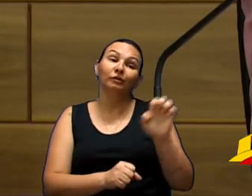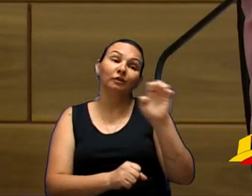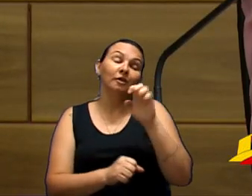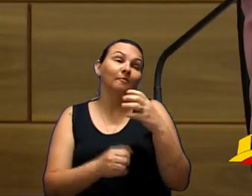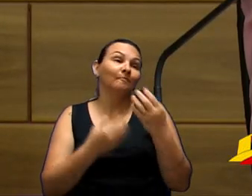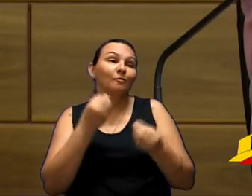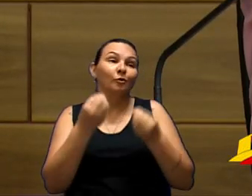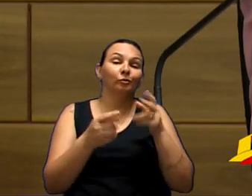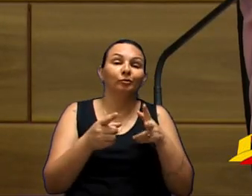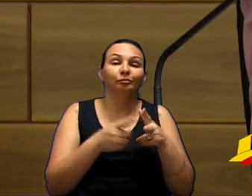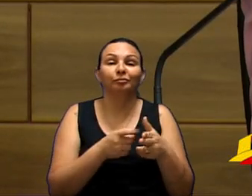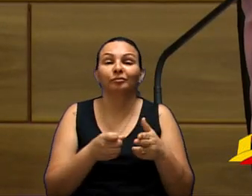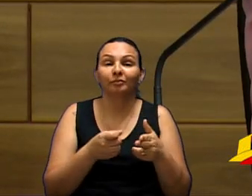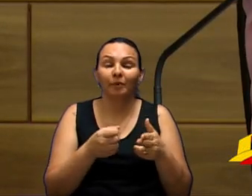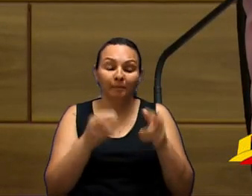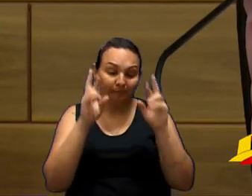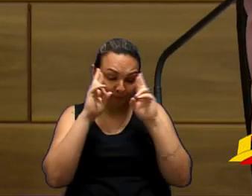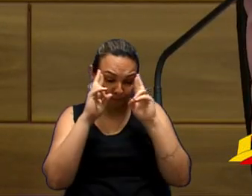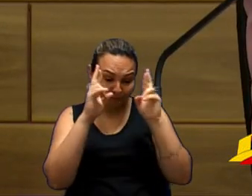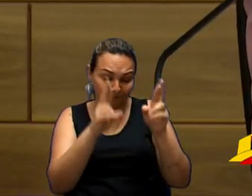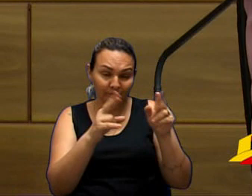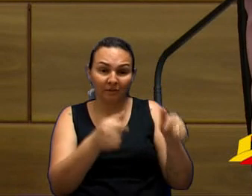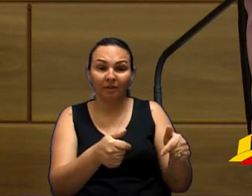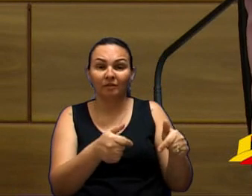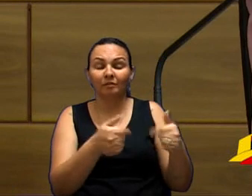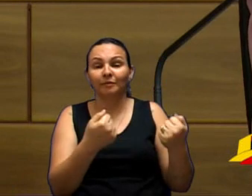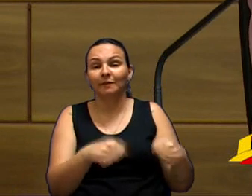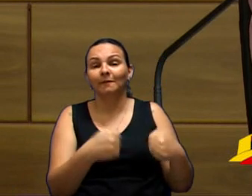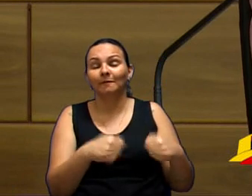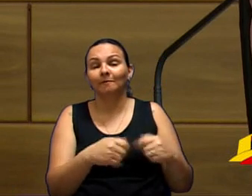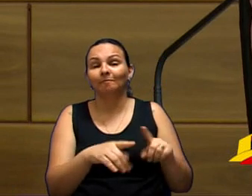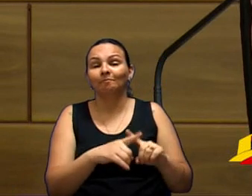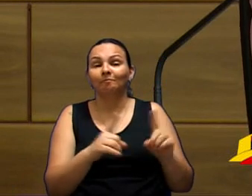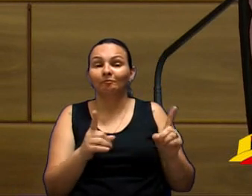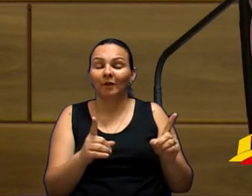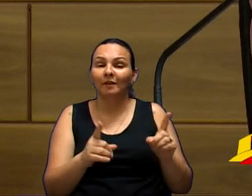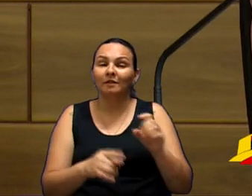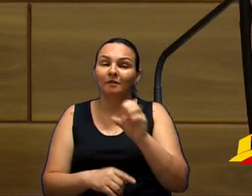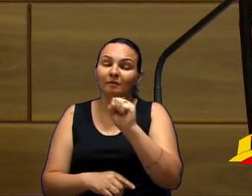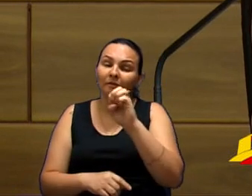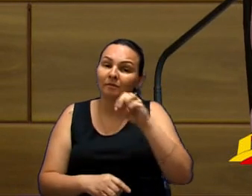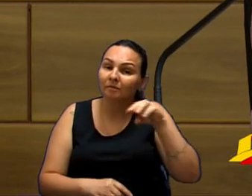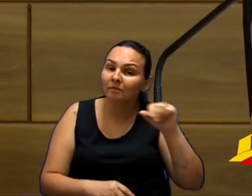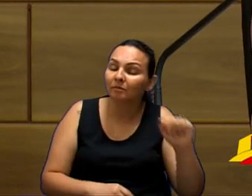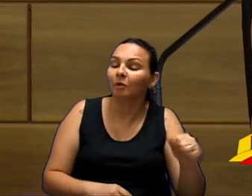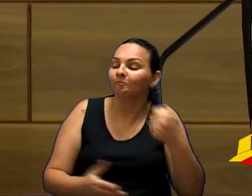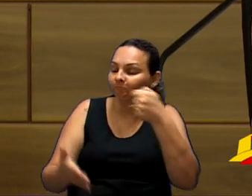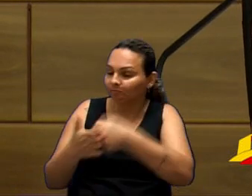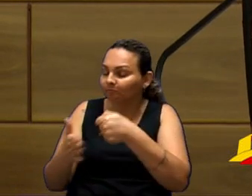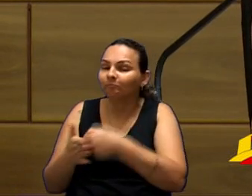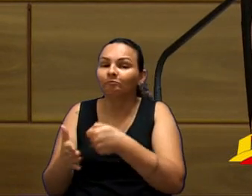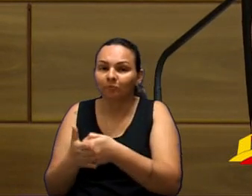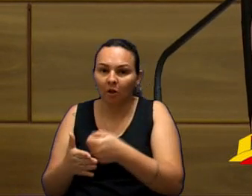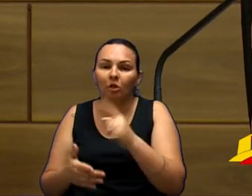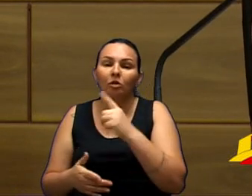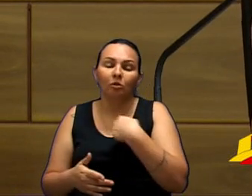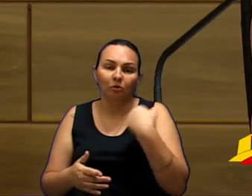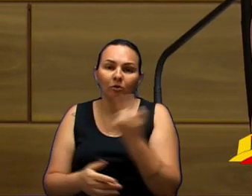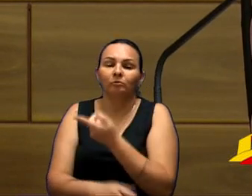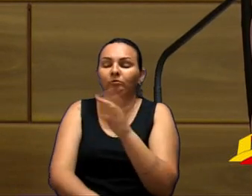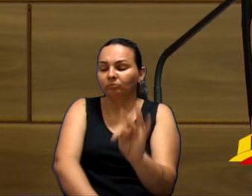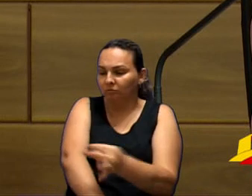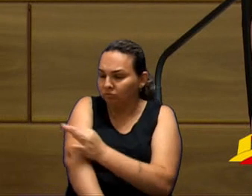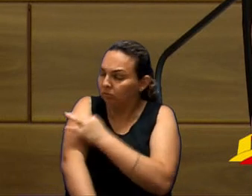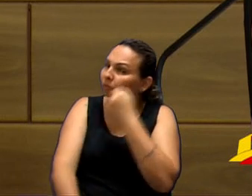muito como intervir temos que respeitar a decisão do licenciamento estadual mas na cena posso garantir que nosso pessoal técnico tem sido